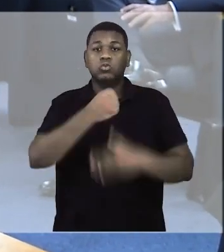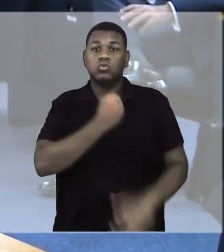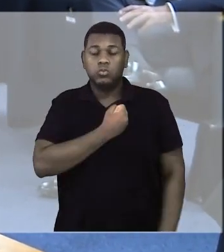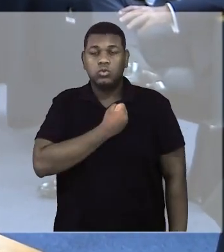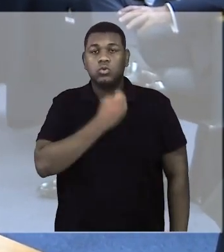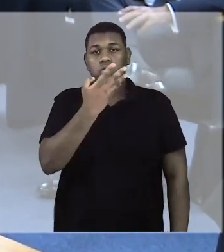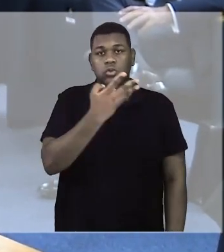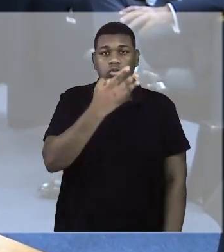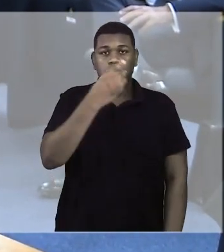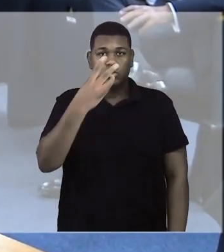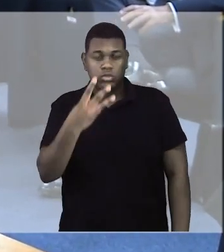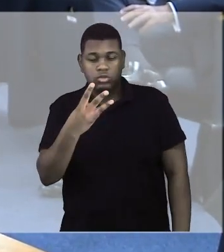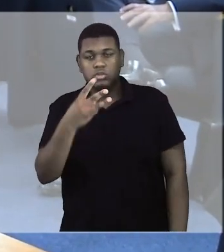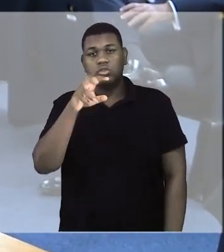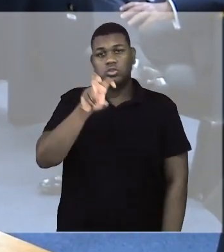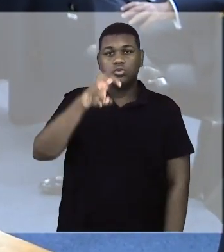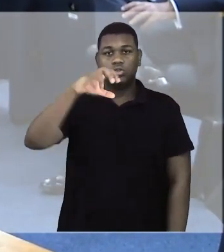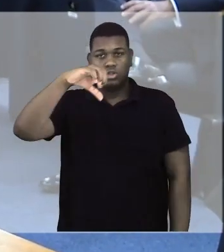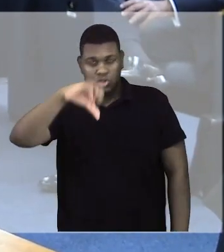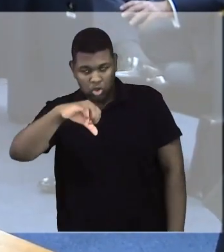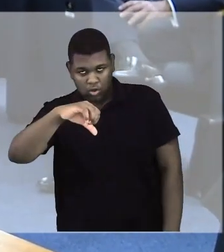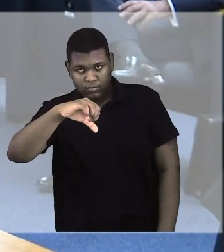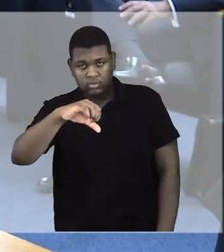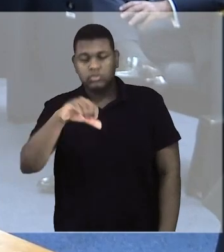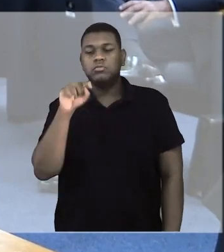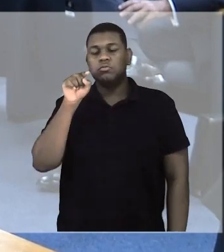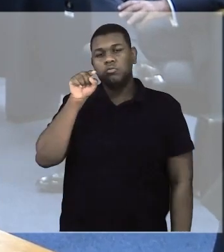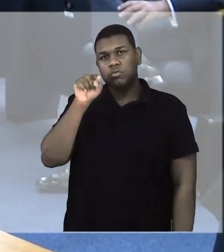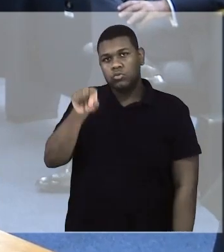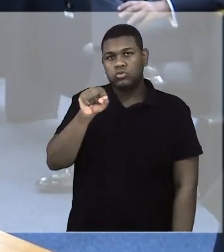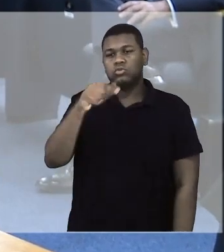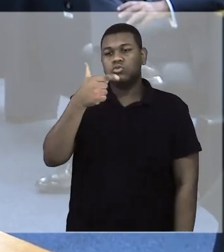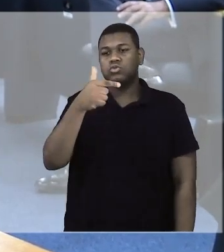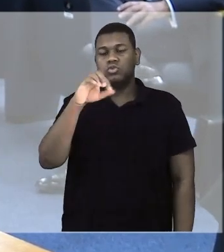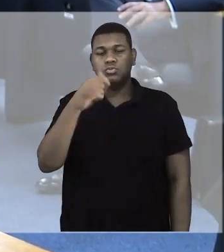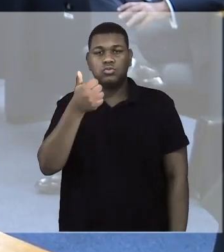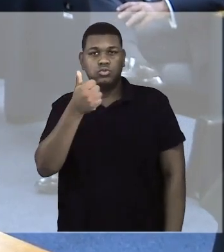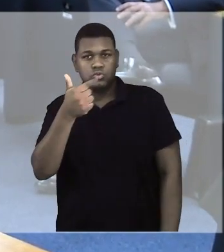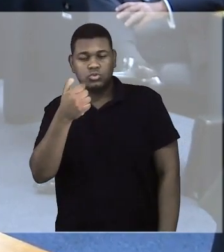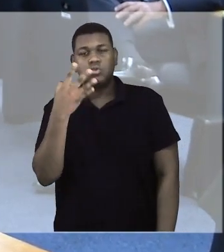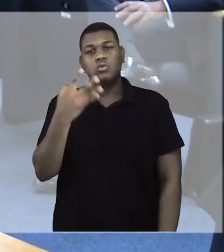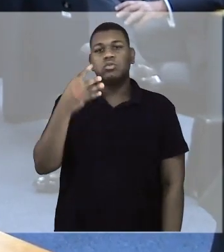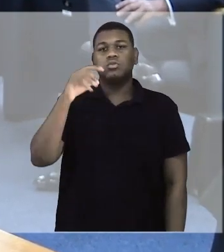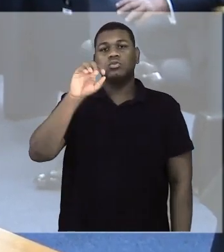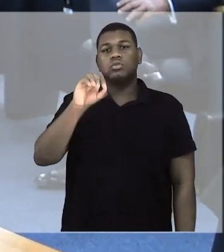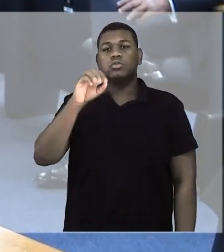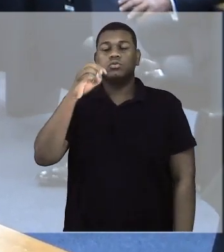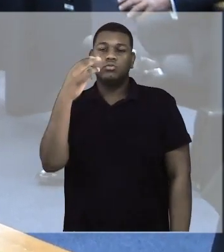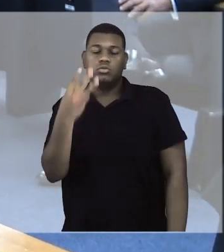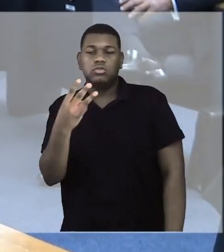É a apelação criminal número 4359 dígito